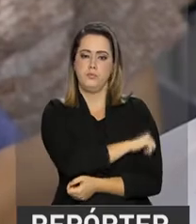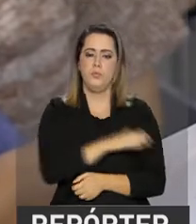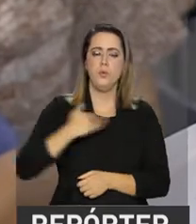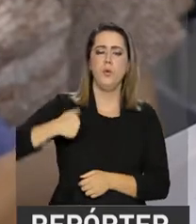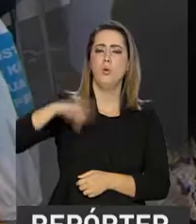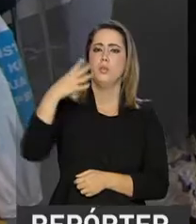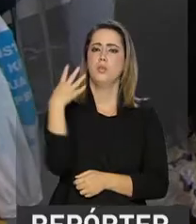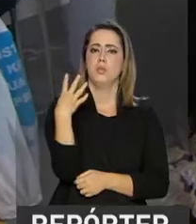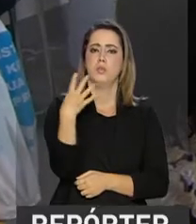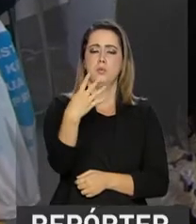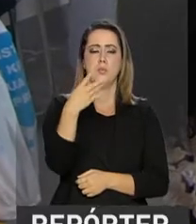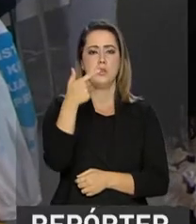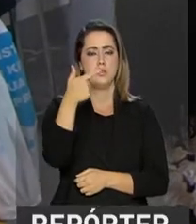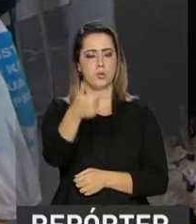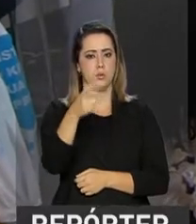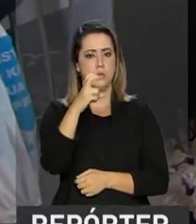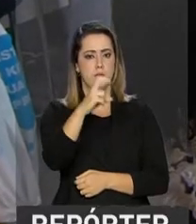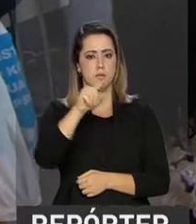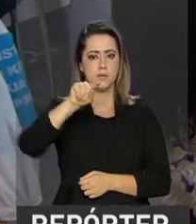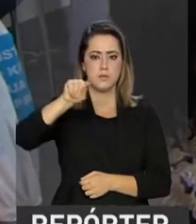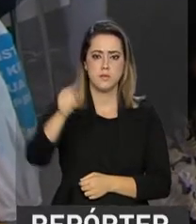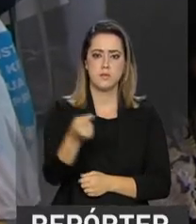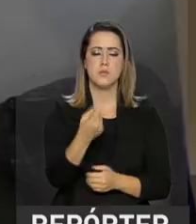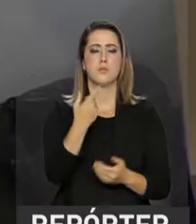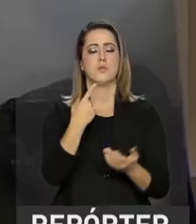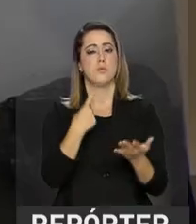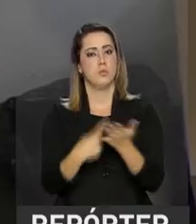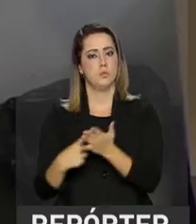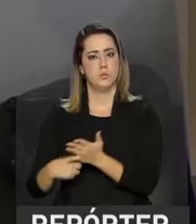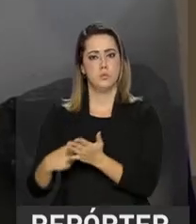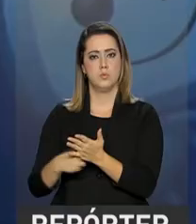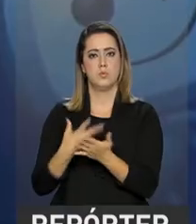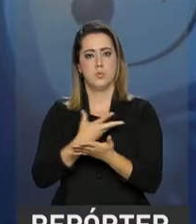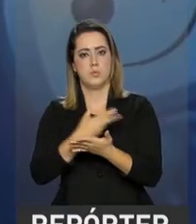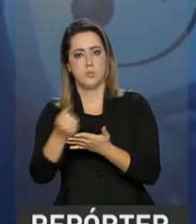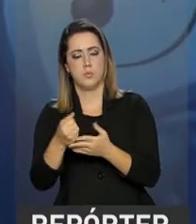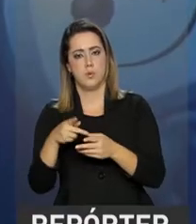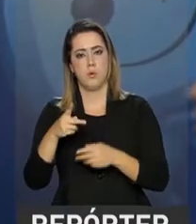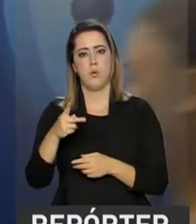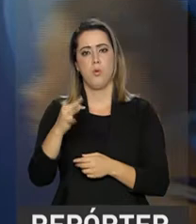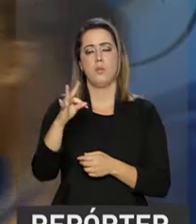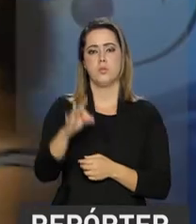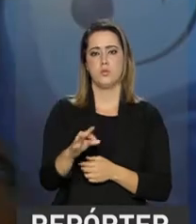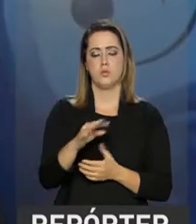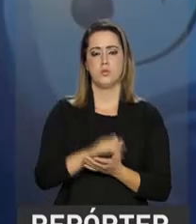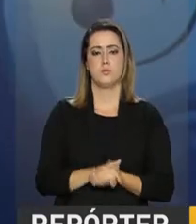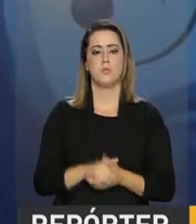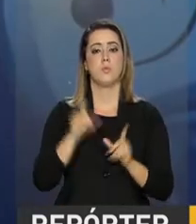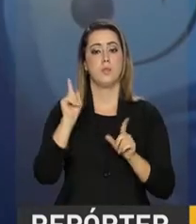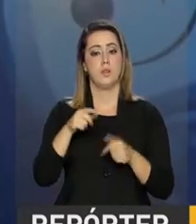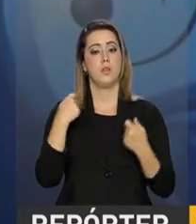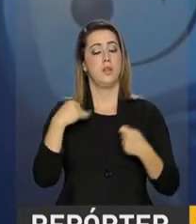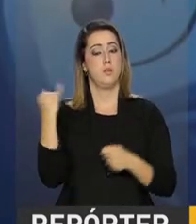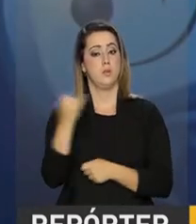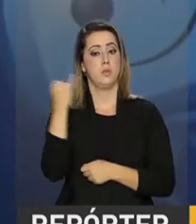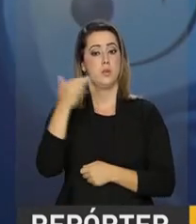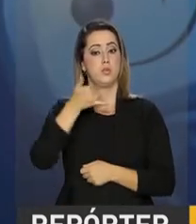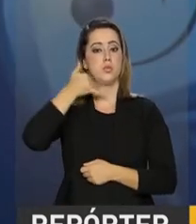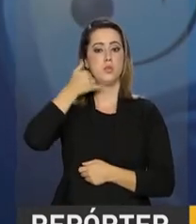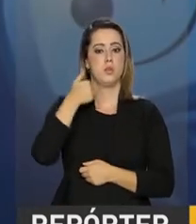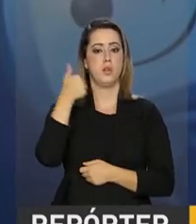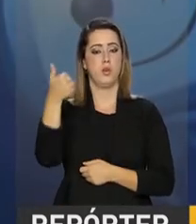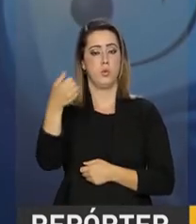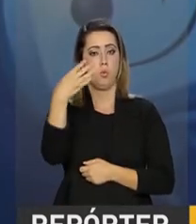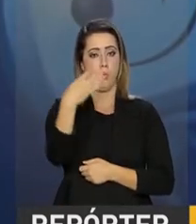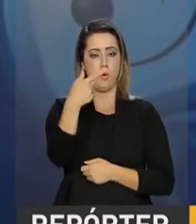mais de 425 mil agendamentos para a retirada do kit. É importante que eles entrem em contato com a Seja Digital pelo telefone